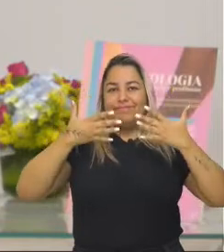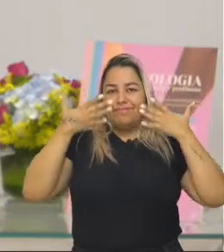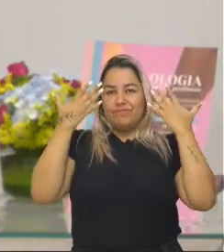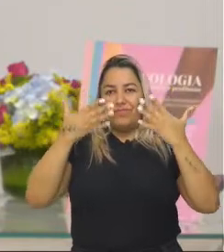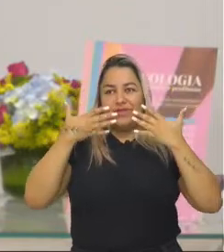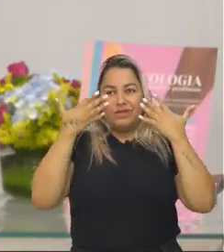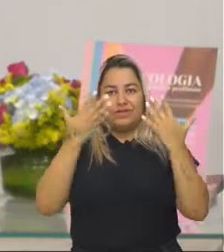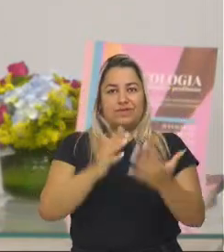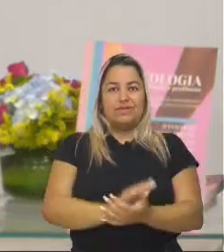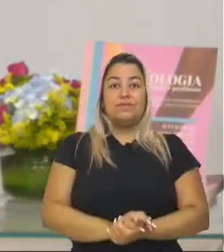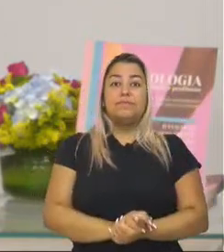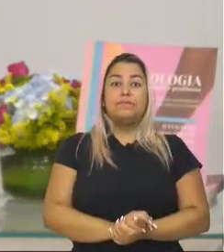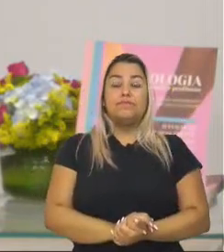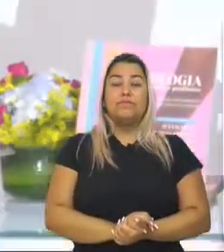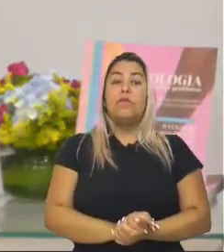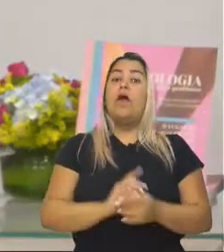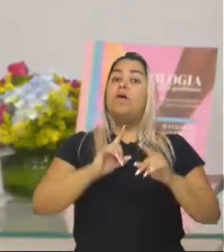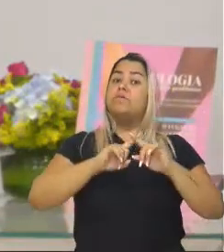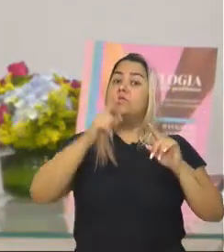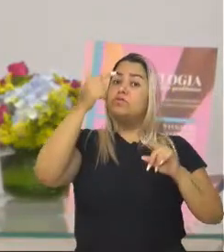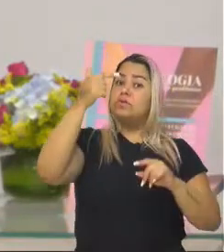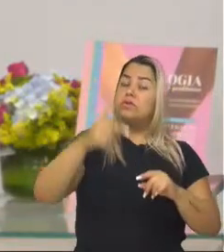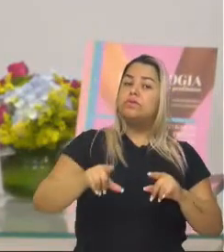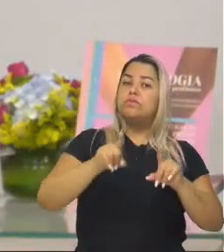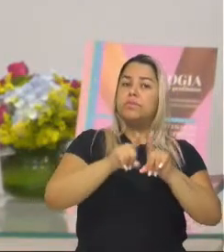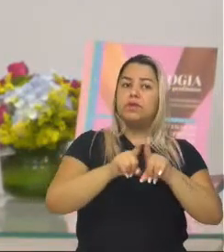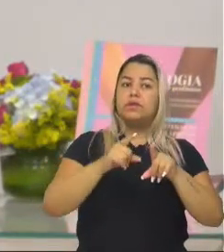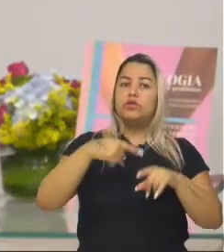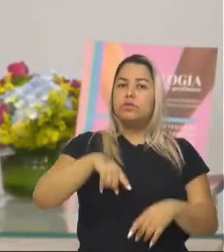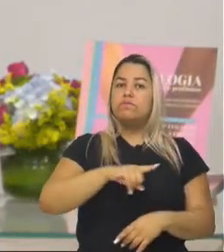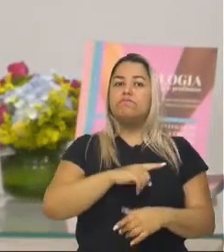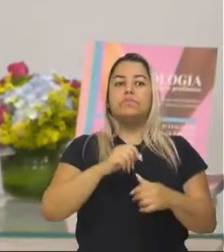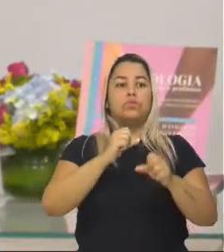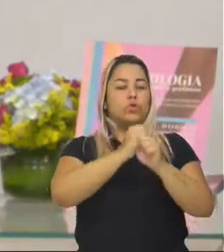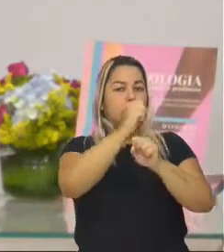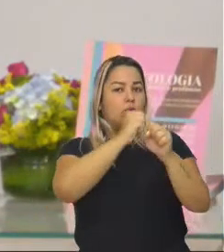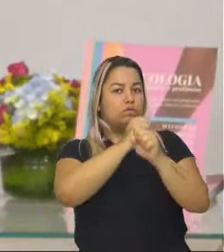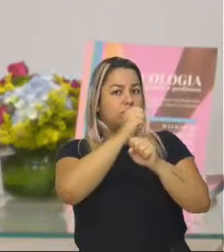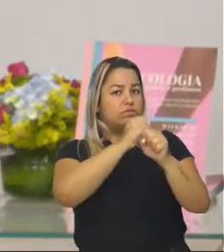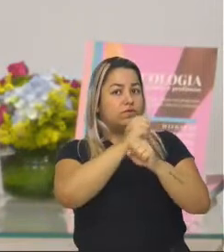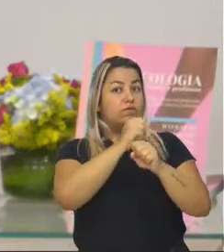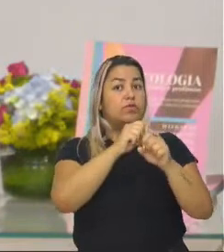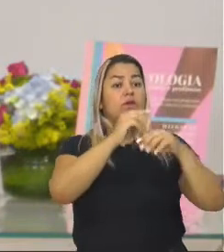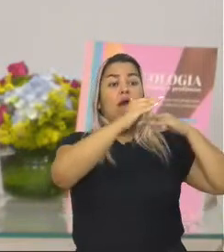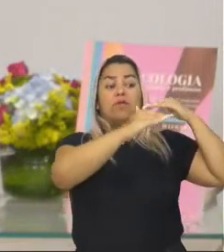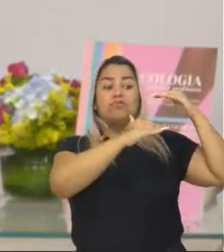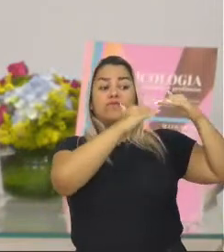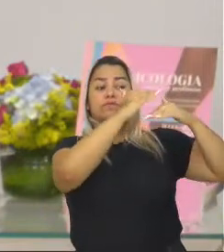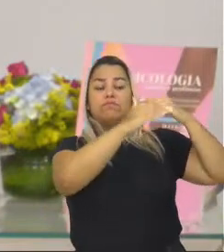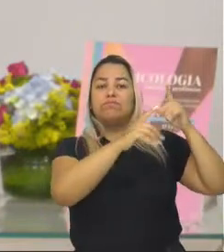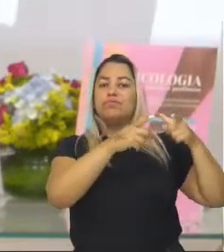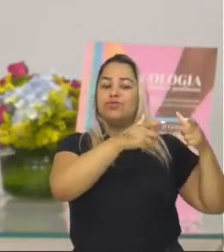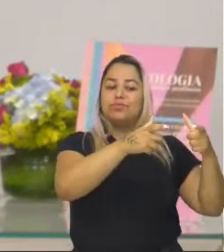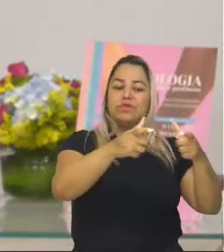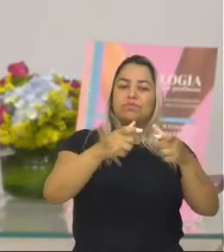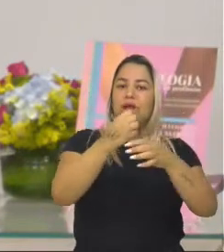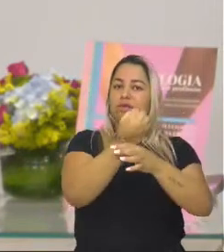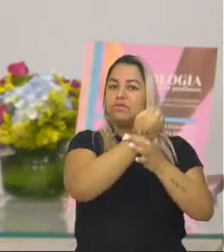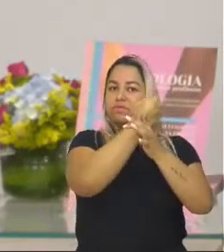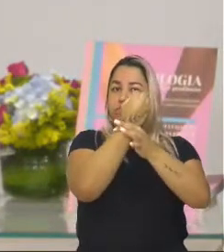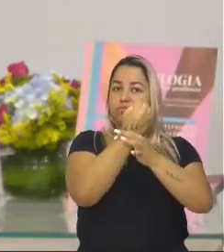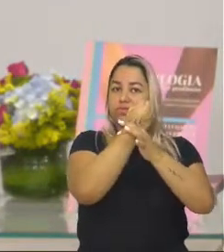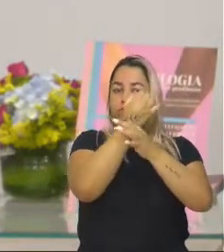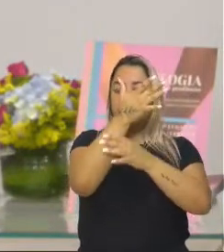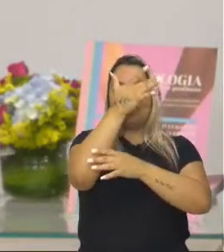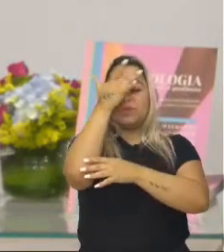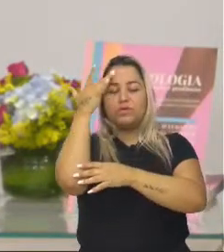feliz. Mais uma situação é pensar que estamos aqui na construção de um espaço seguro para